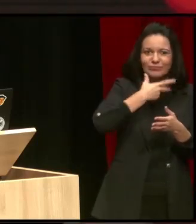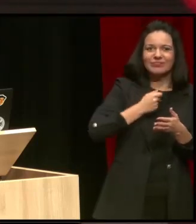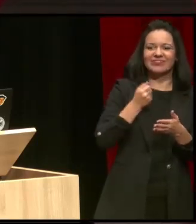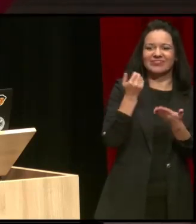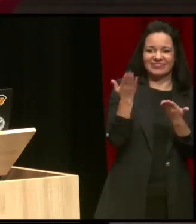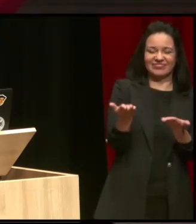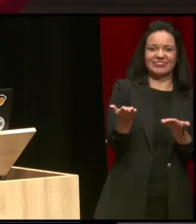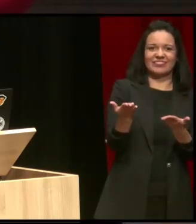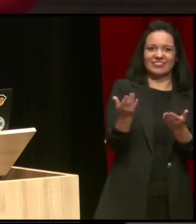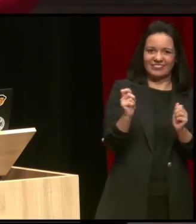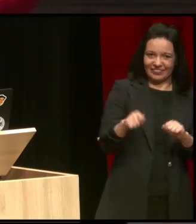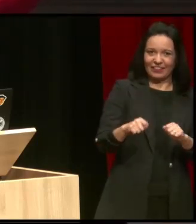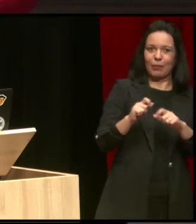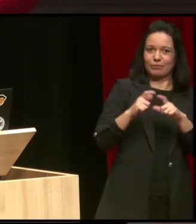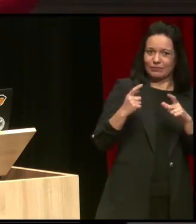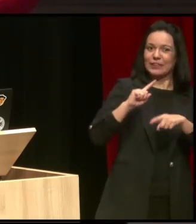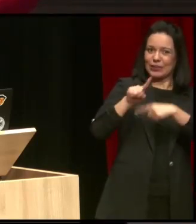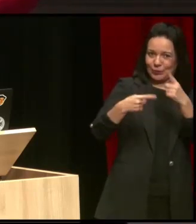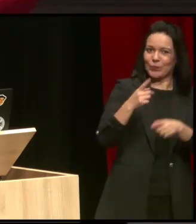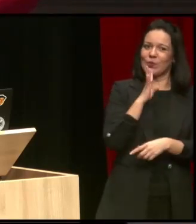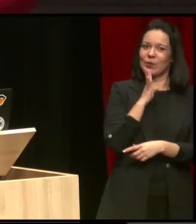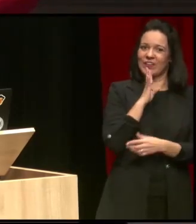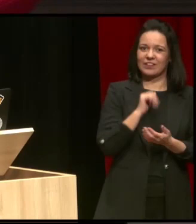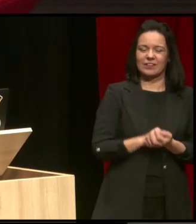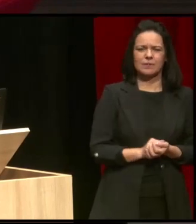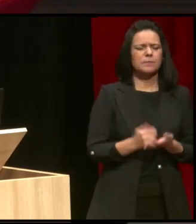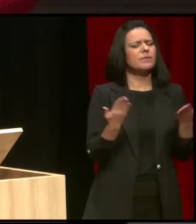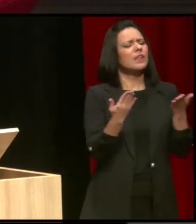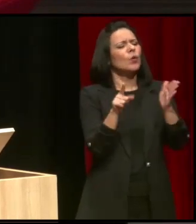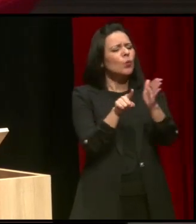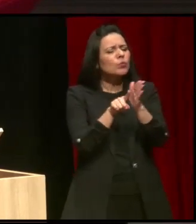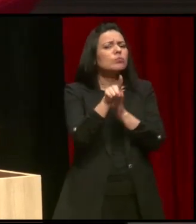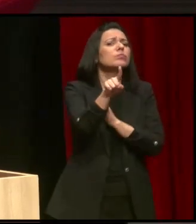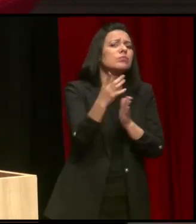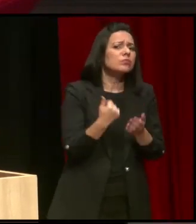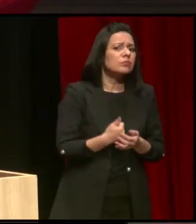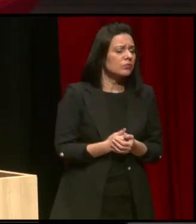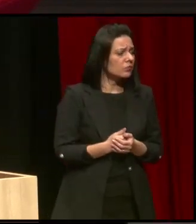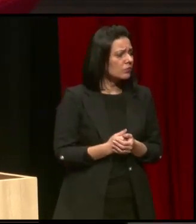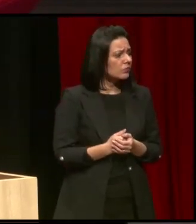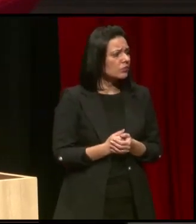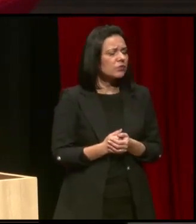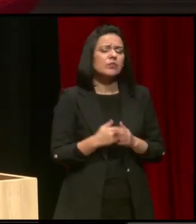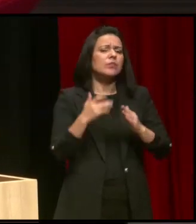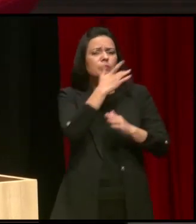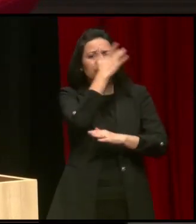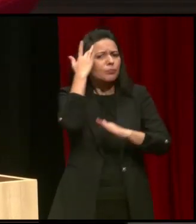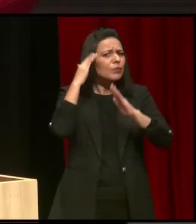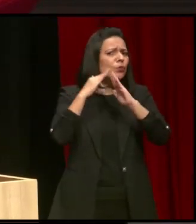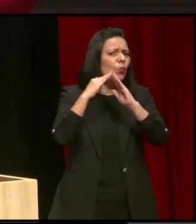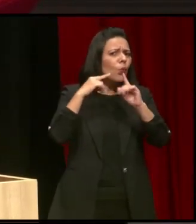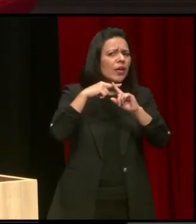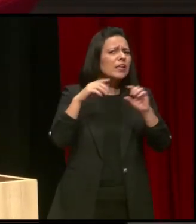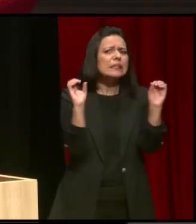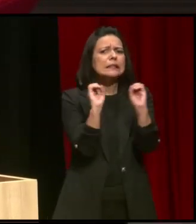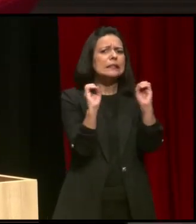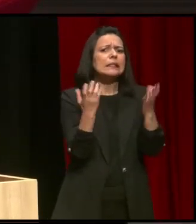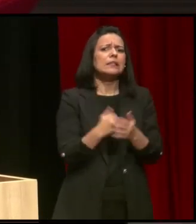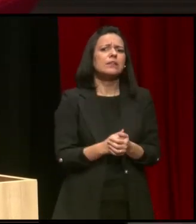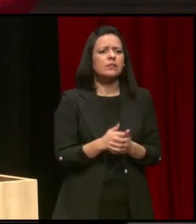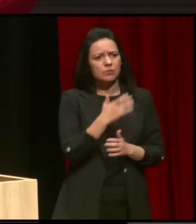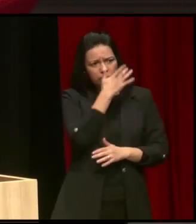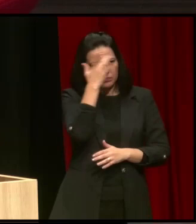gente vai conhecer mais sobre eles. Agora a pergunta é a seguinte, por que que as pessoas não vão na igreja então? Por que que